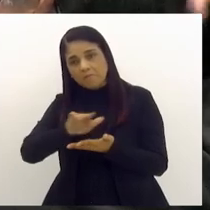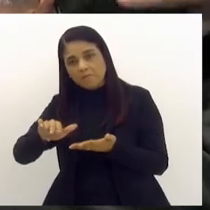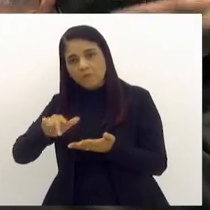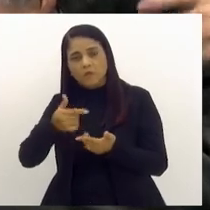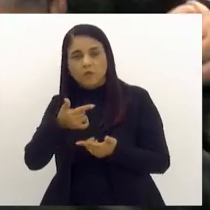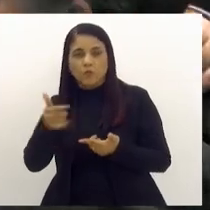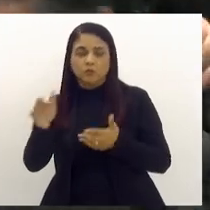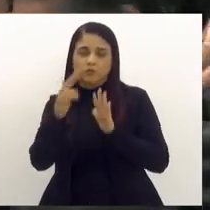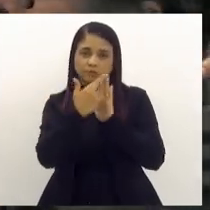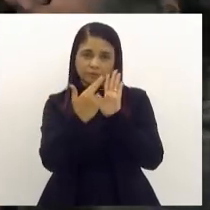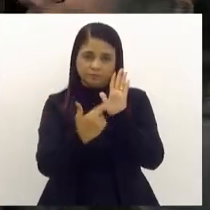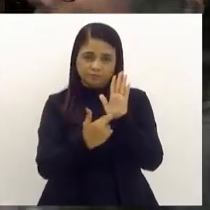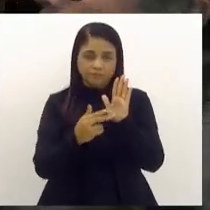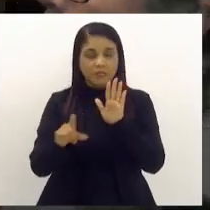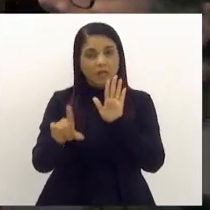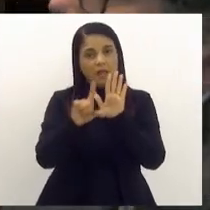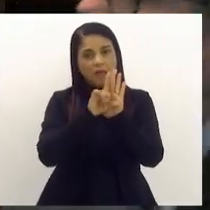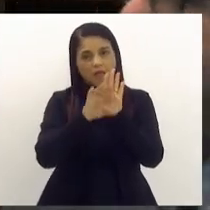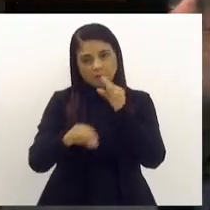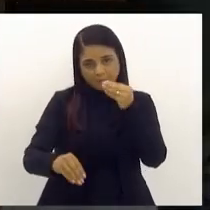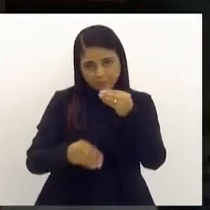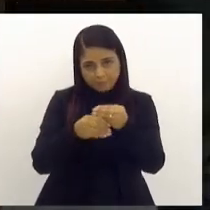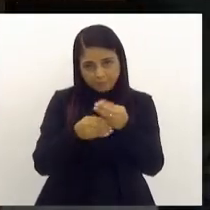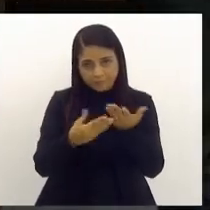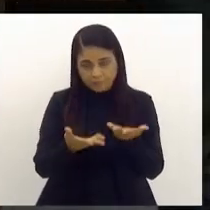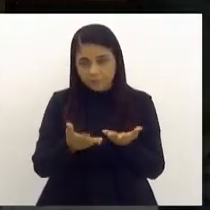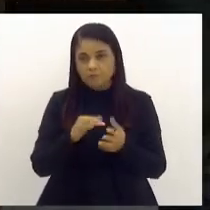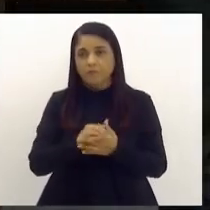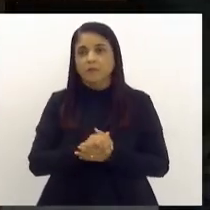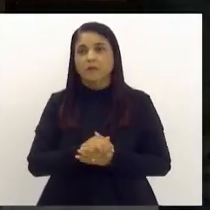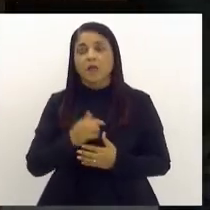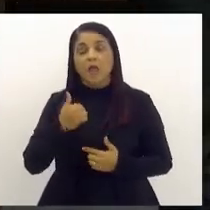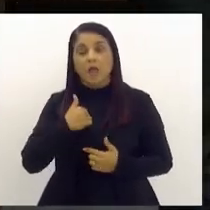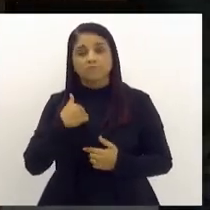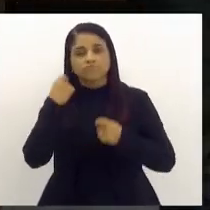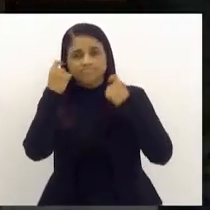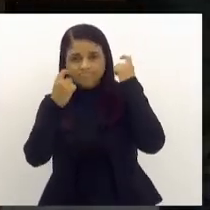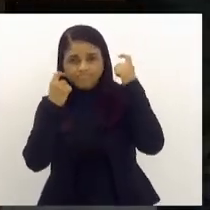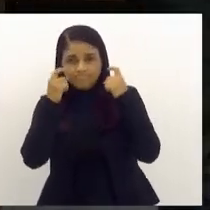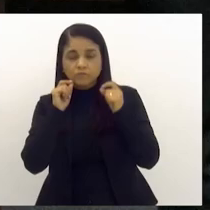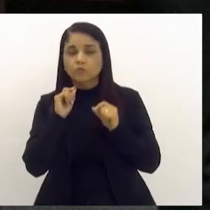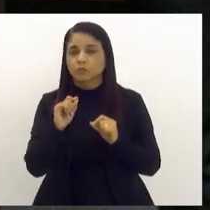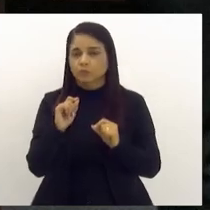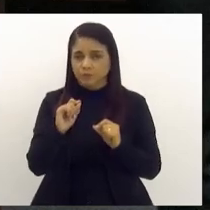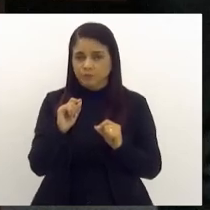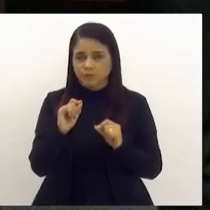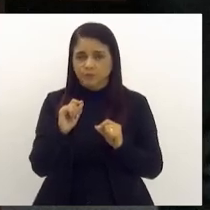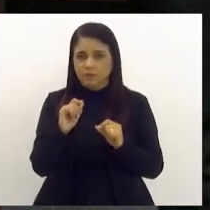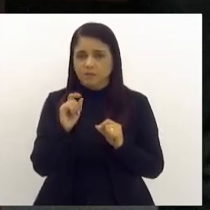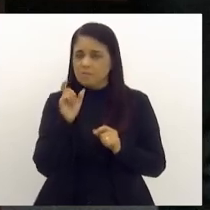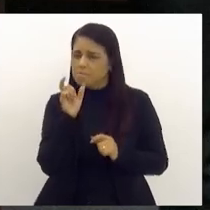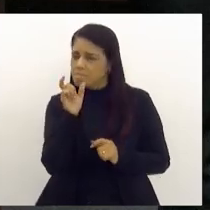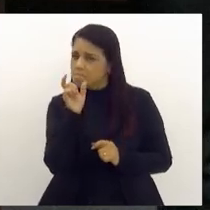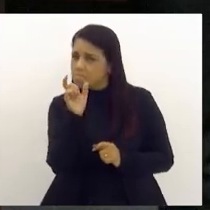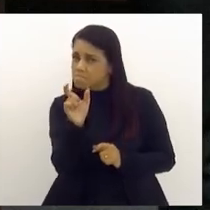critérios estabelecidos em lei complementar. Eu temo o quê, senhor presidente? Exatamente essa